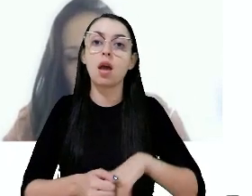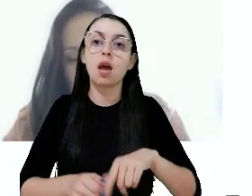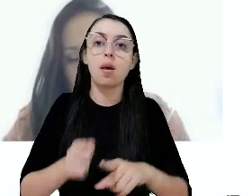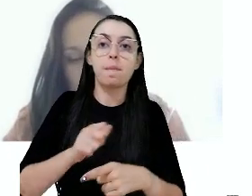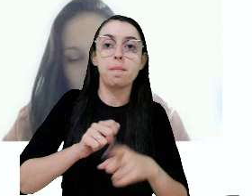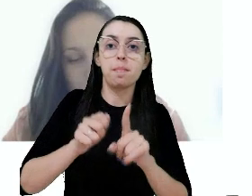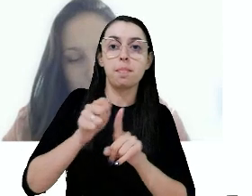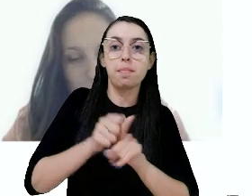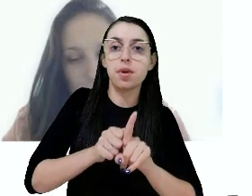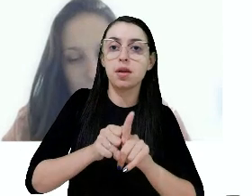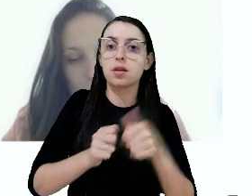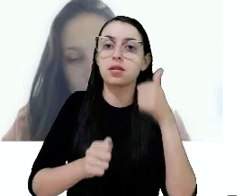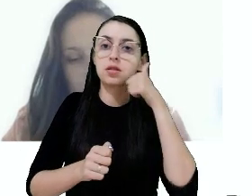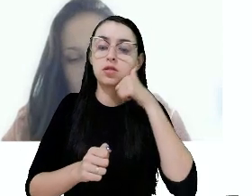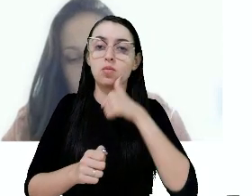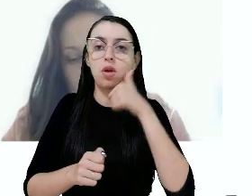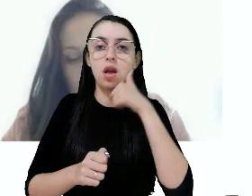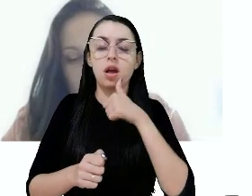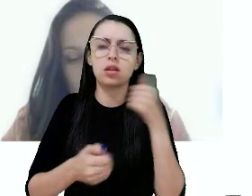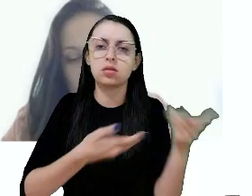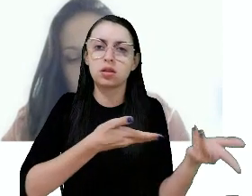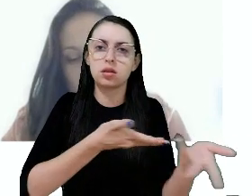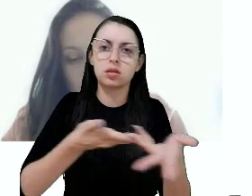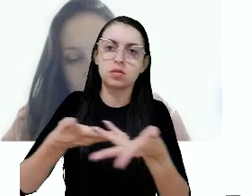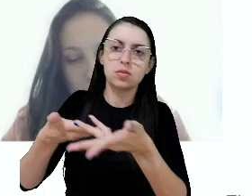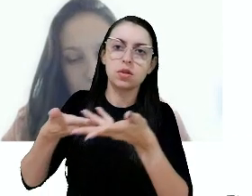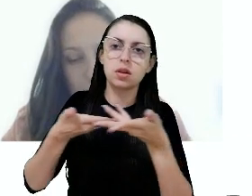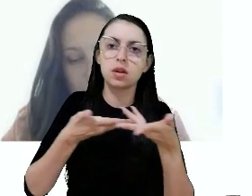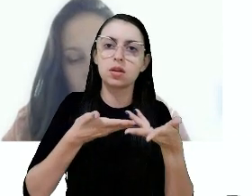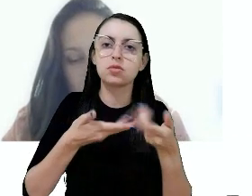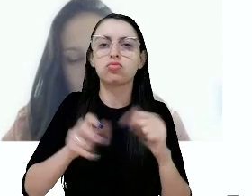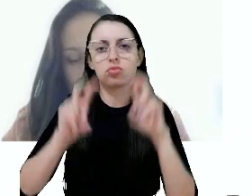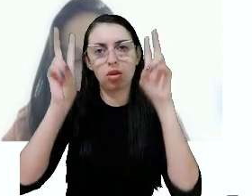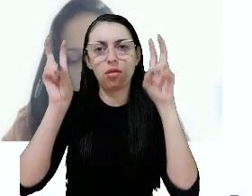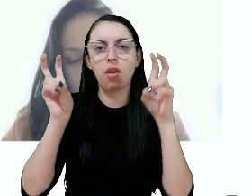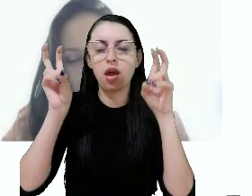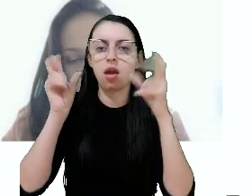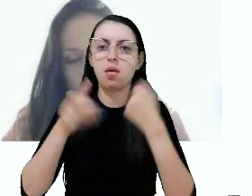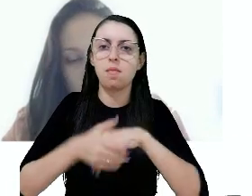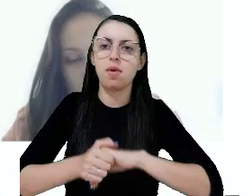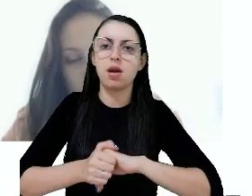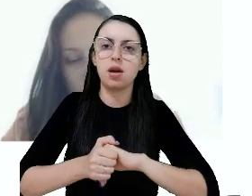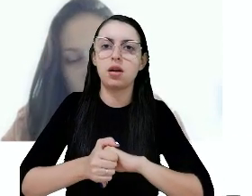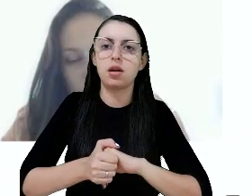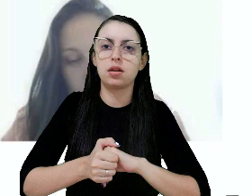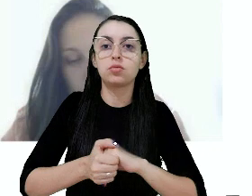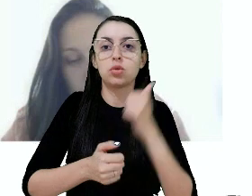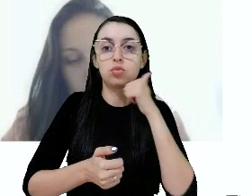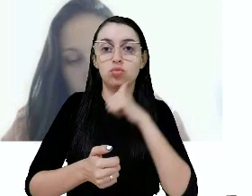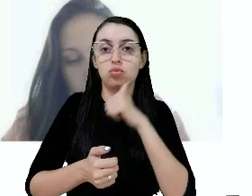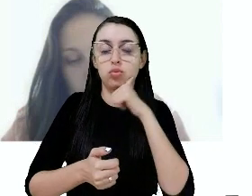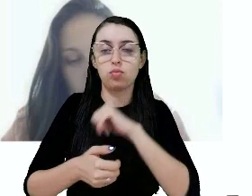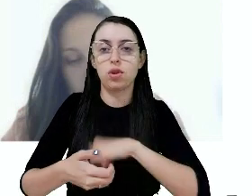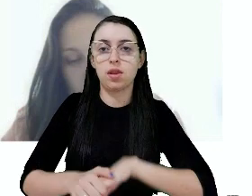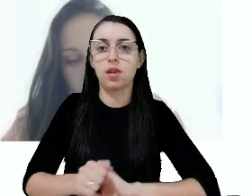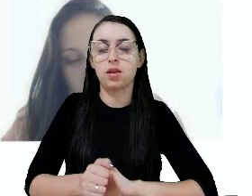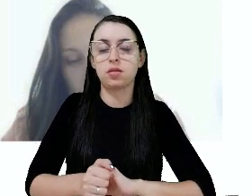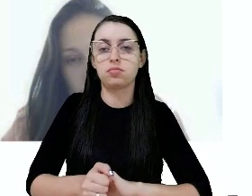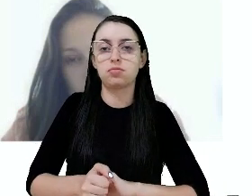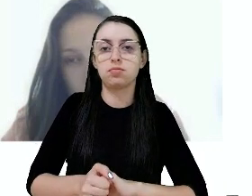né? A cada mês nós temos trazido alguma temática relacionada a gênero,